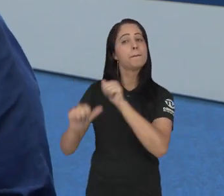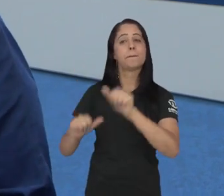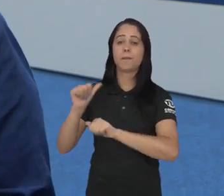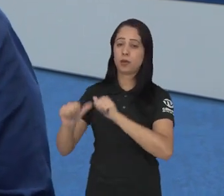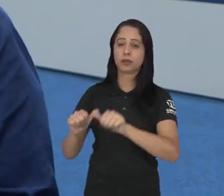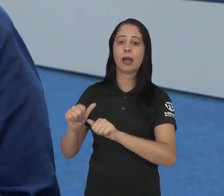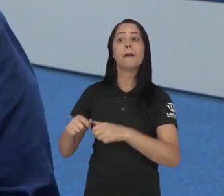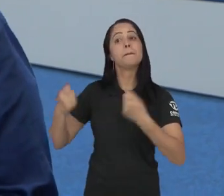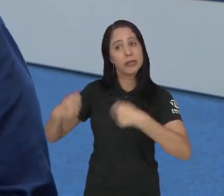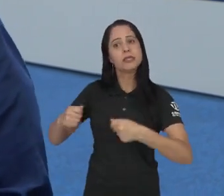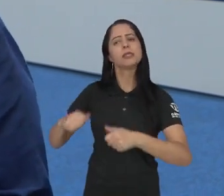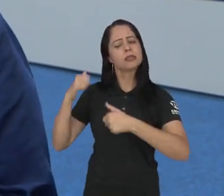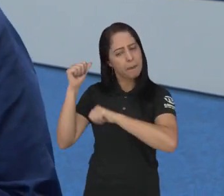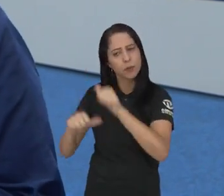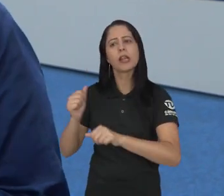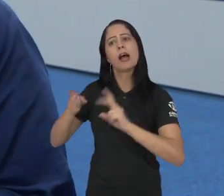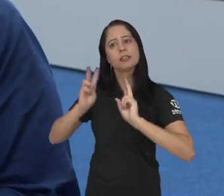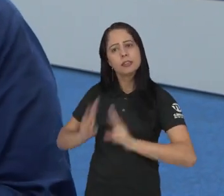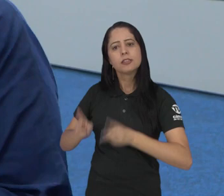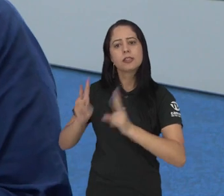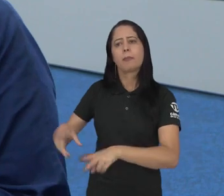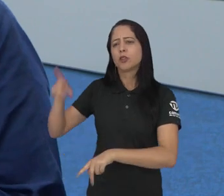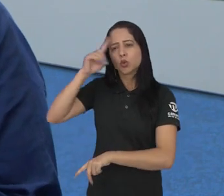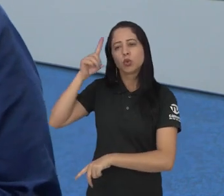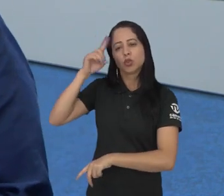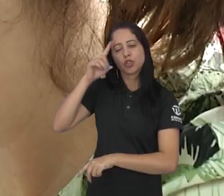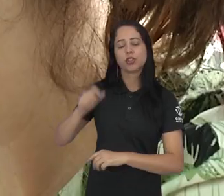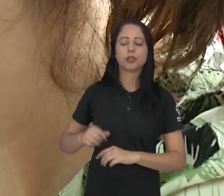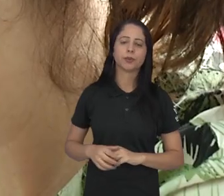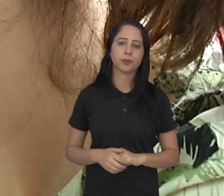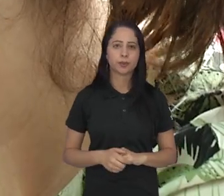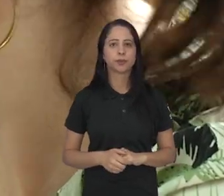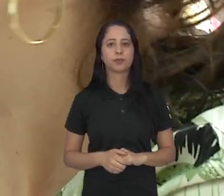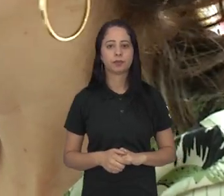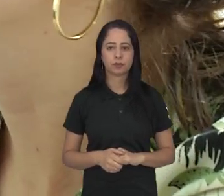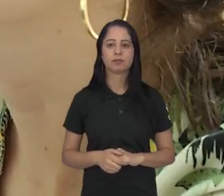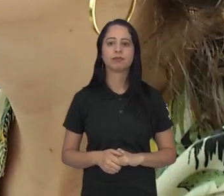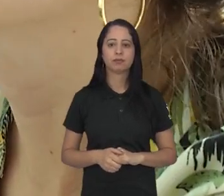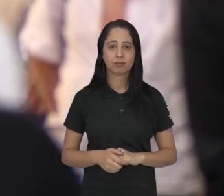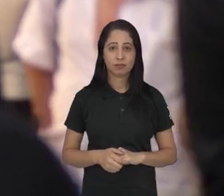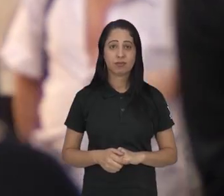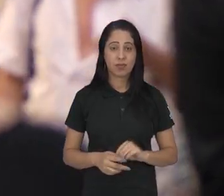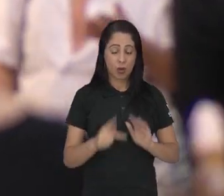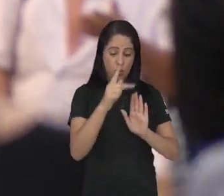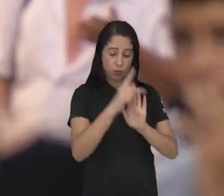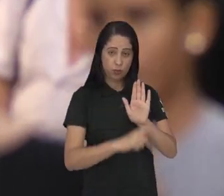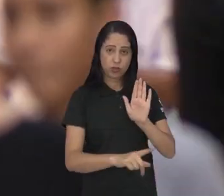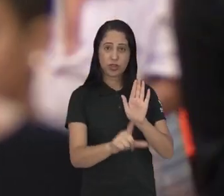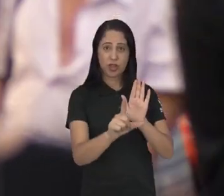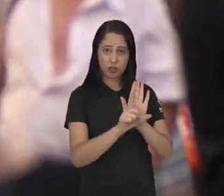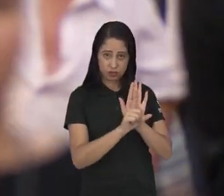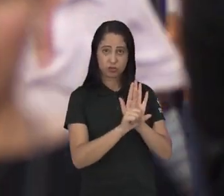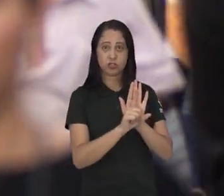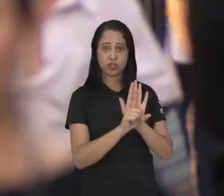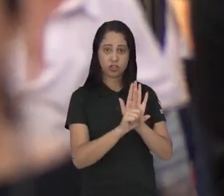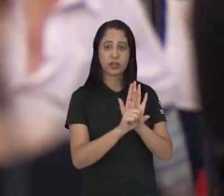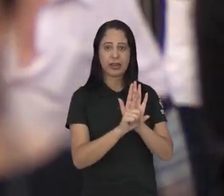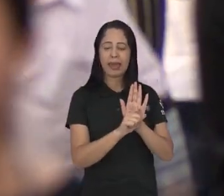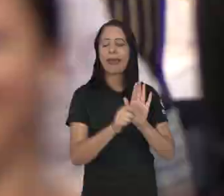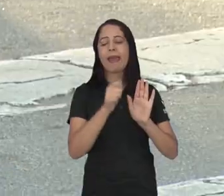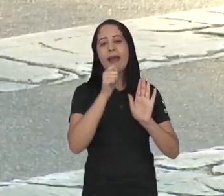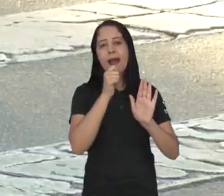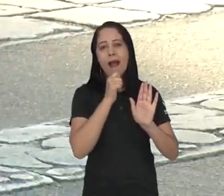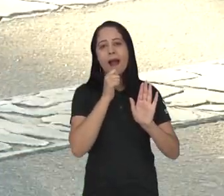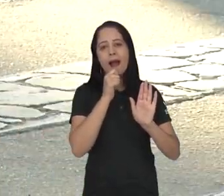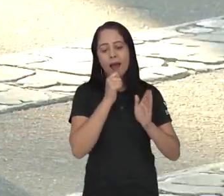essa realidade então precisa muito sempre todos os dias enquanto o projeto de lei para a criação do selo de responsabilidade